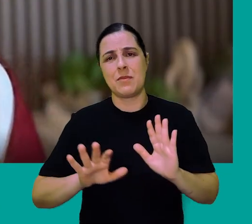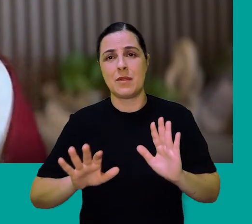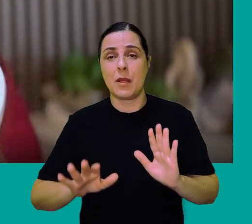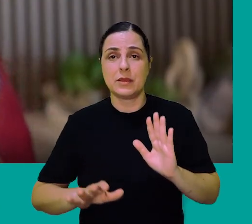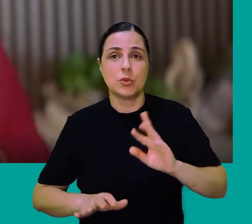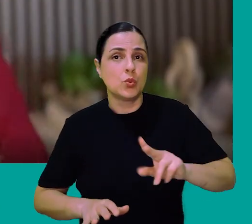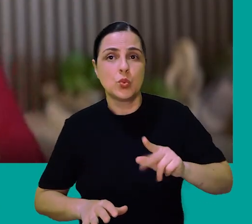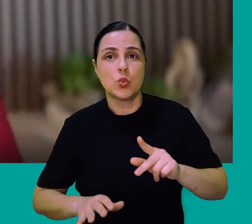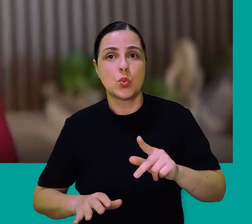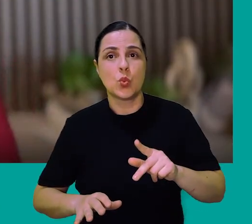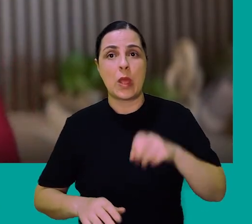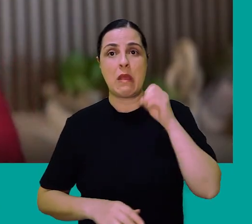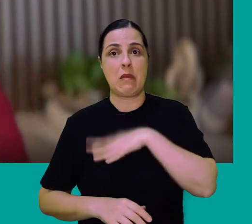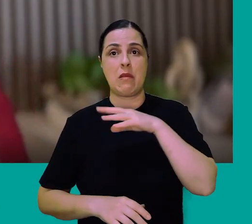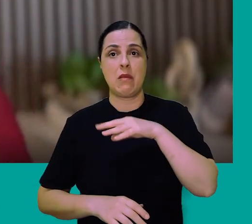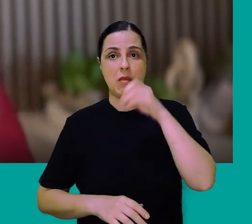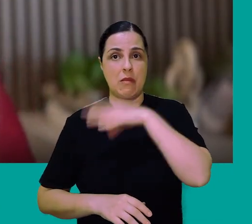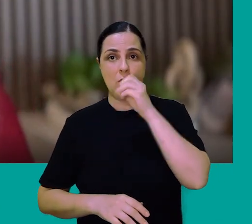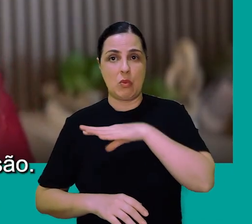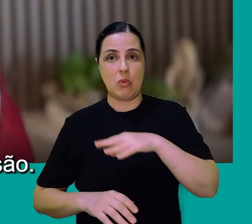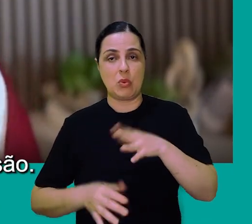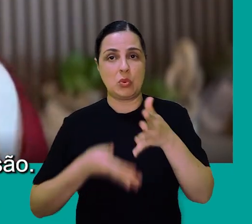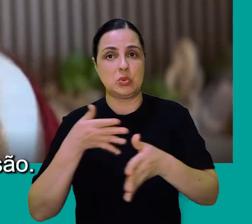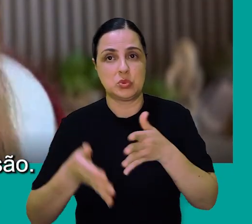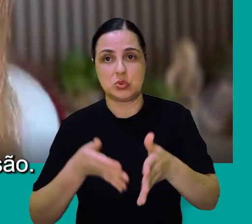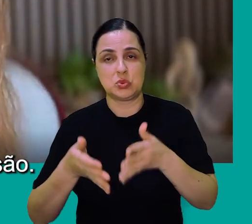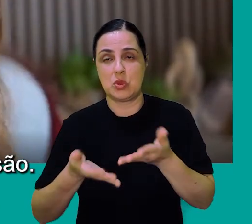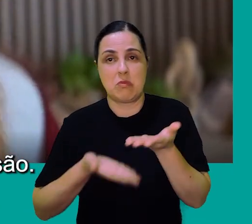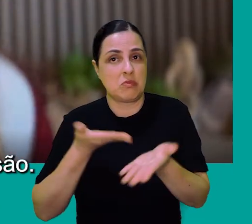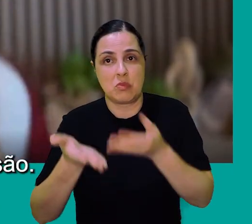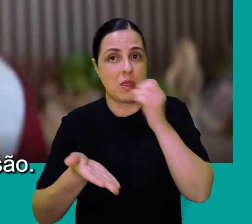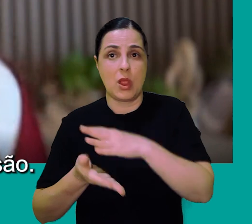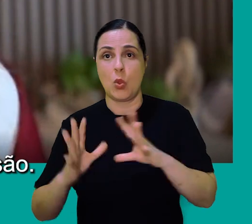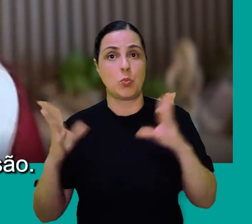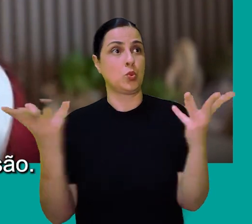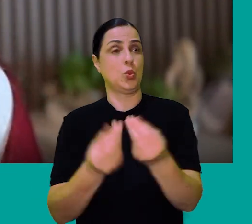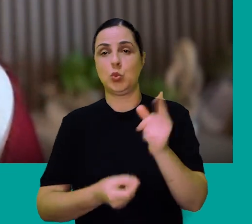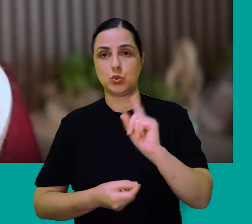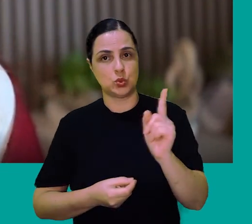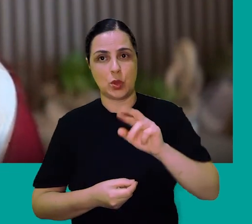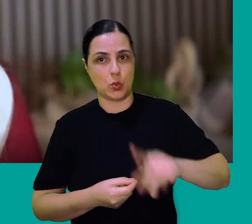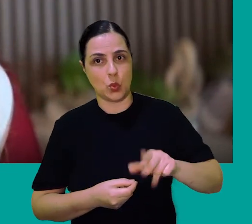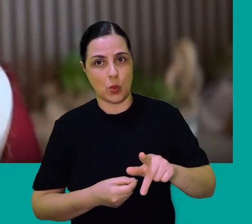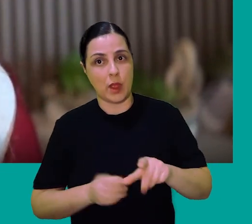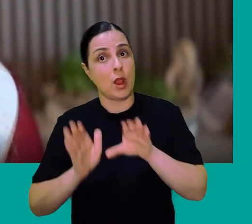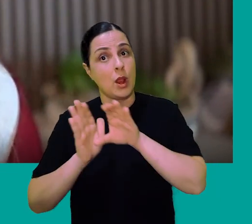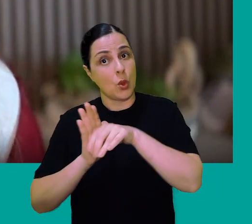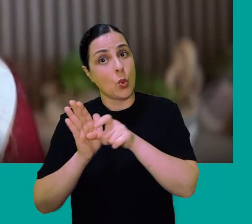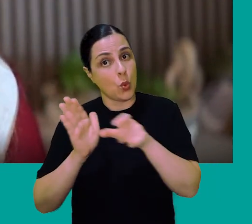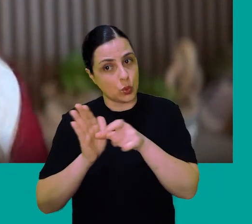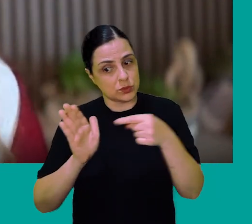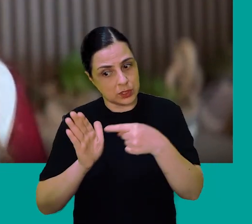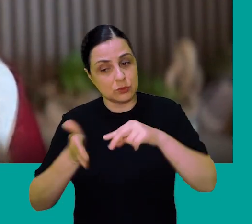microagressão. Então, o conceito é esse, né? Nem todo mundo sofre microagressão. A microagressão, ela é um conceito para dizer